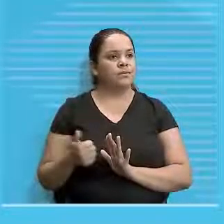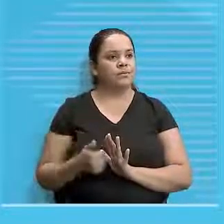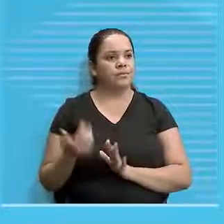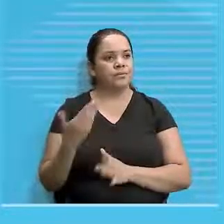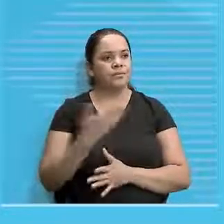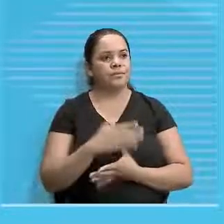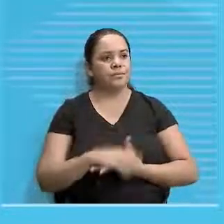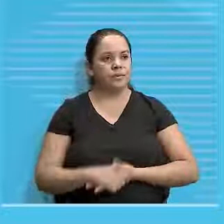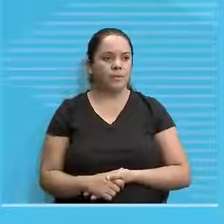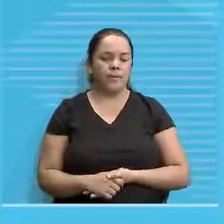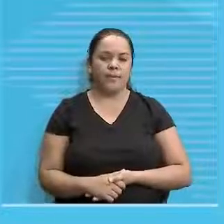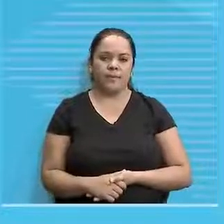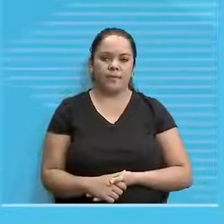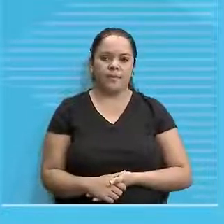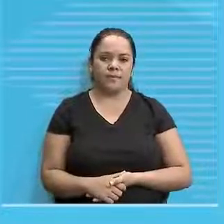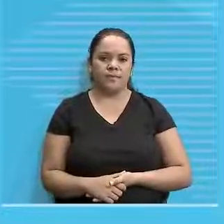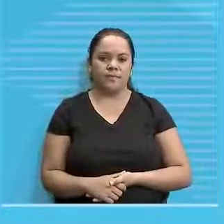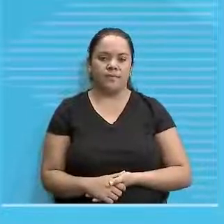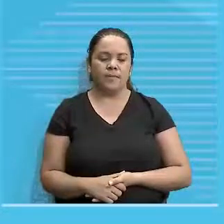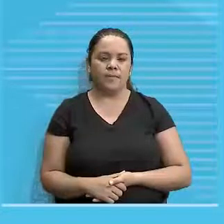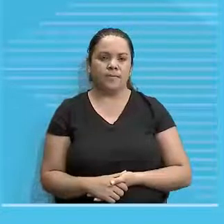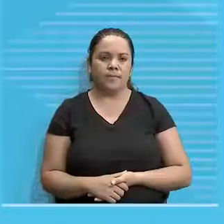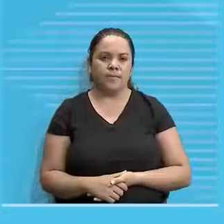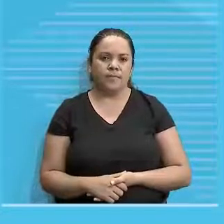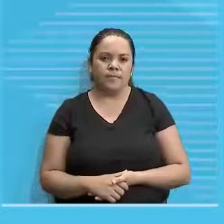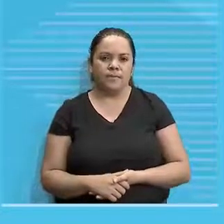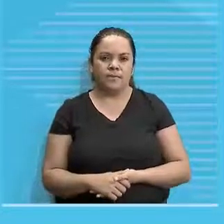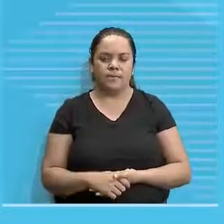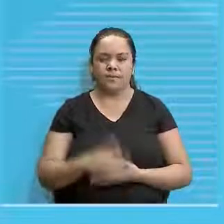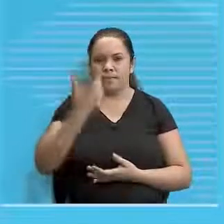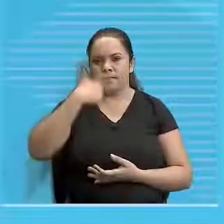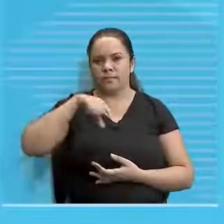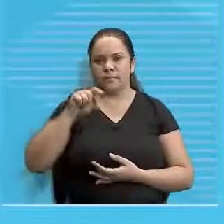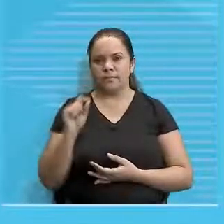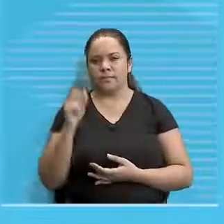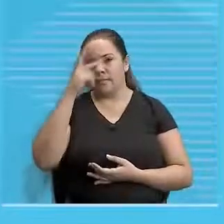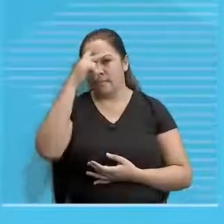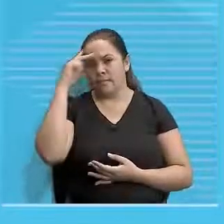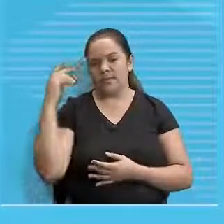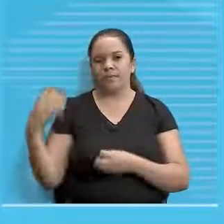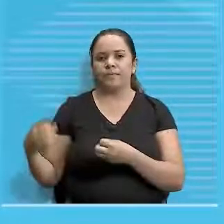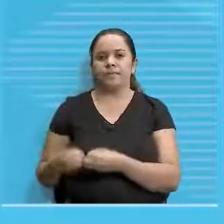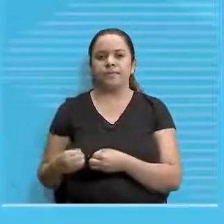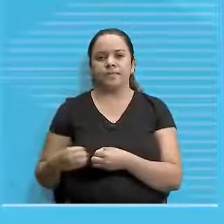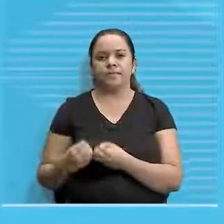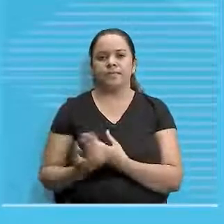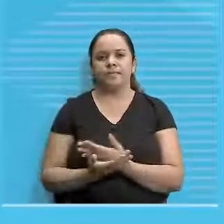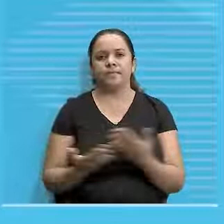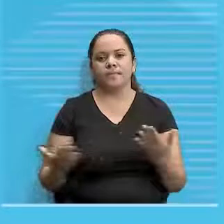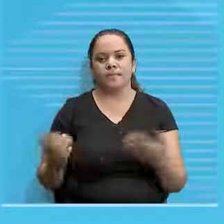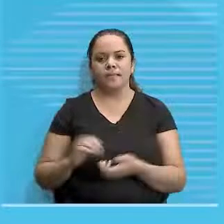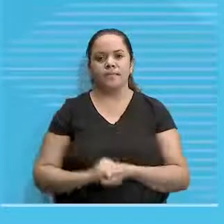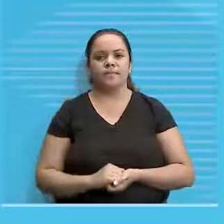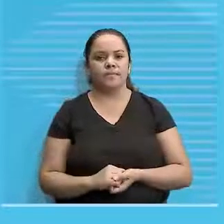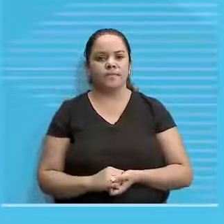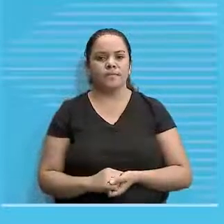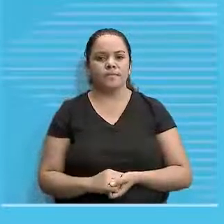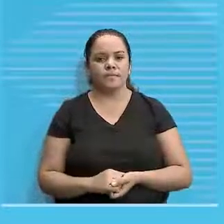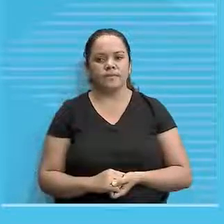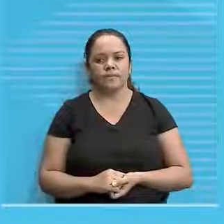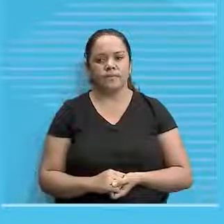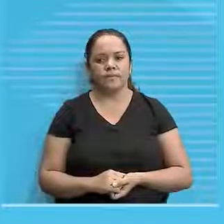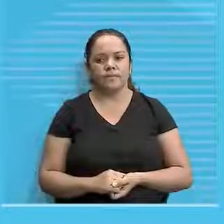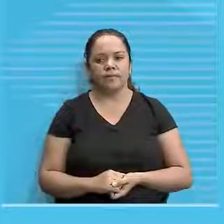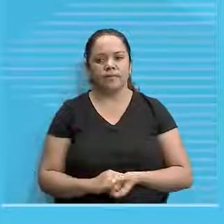você na infância? Quem eram as pessoas que estavam ali, gente, próximas de vocês? A outra,